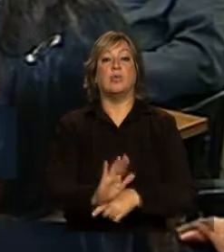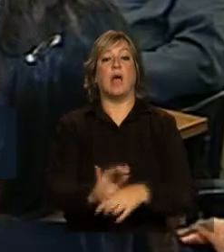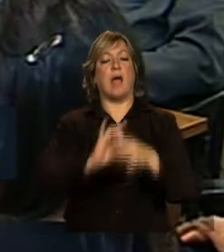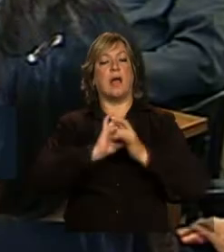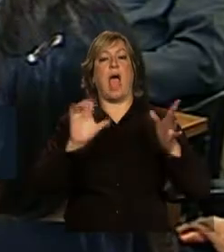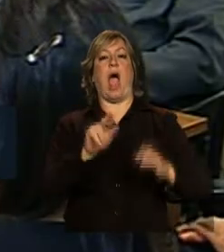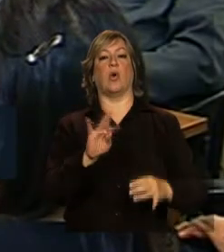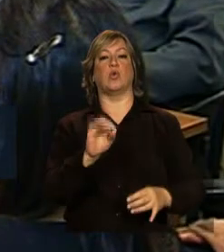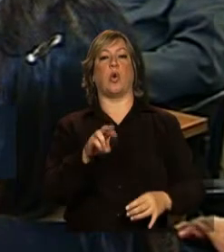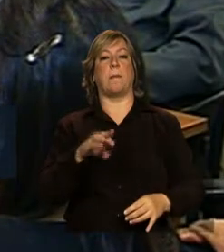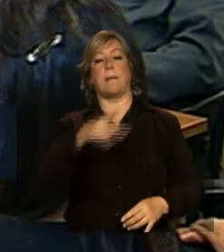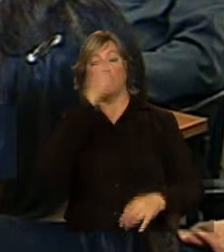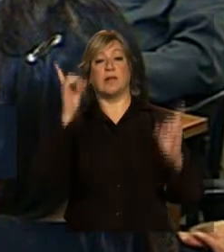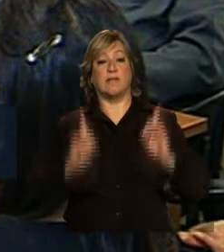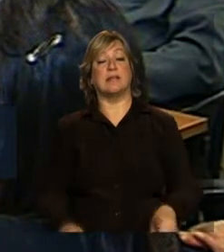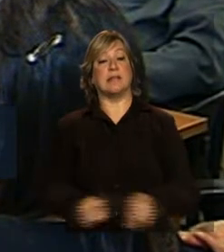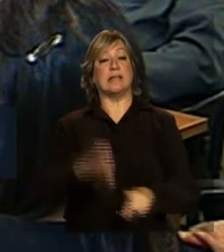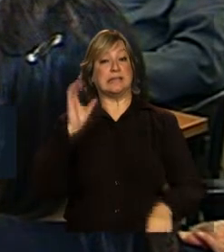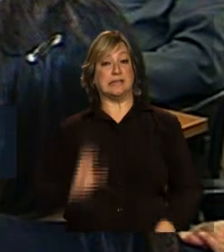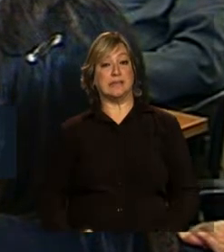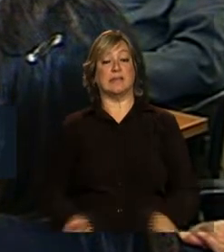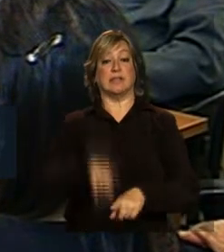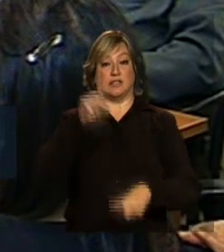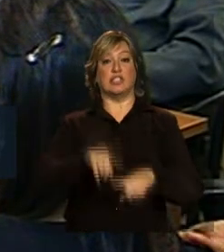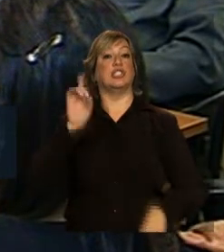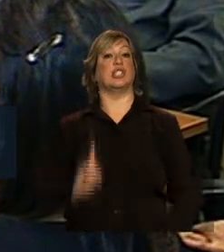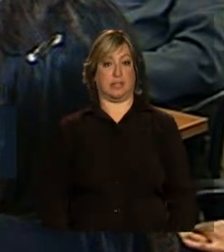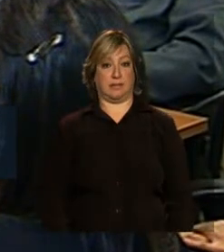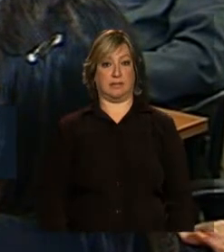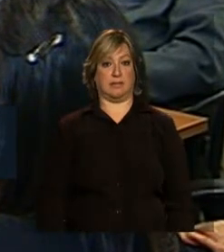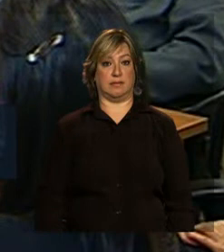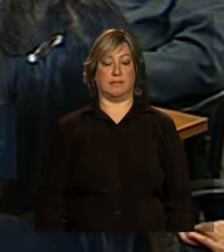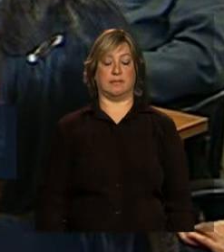com deficiência, assim como a cidadania e a plenitude de direitos.